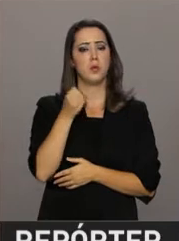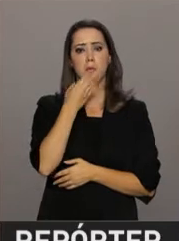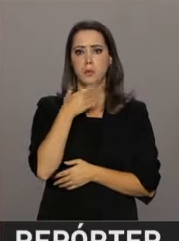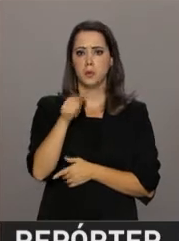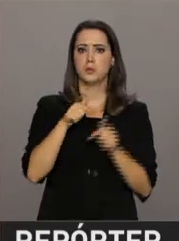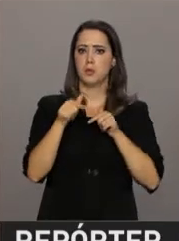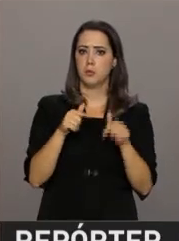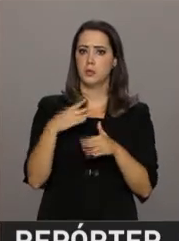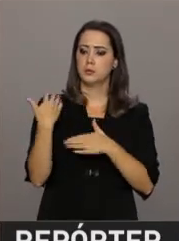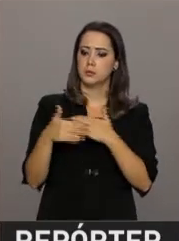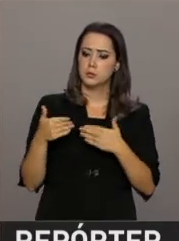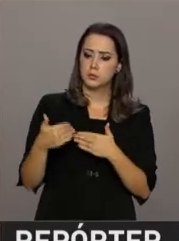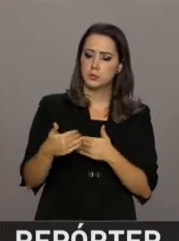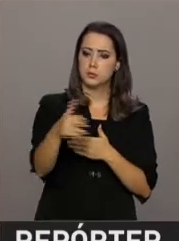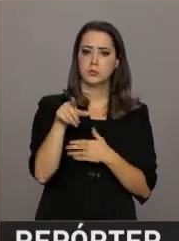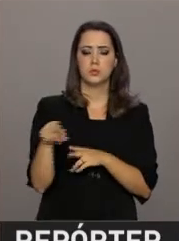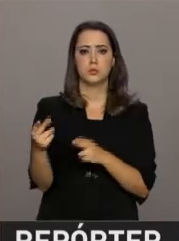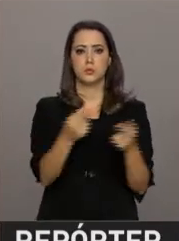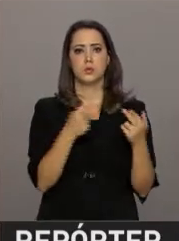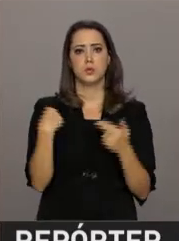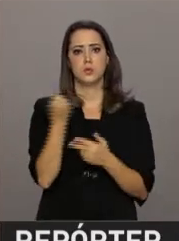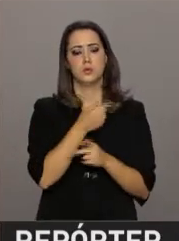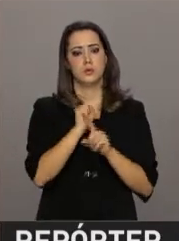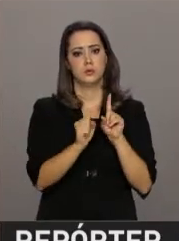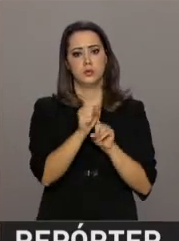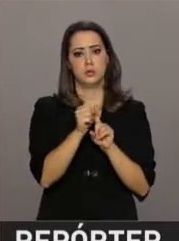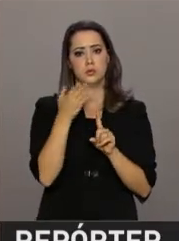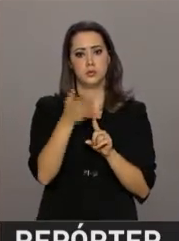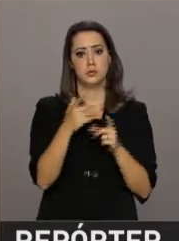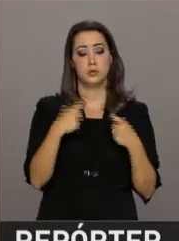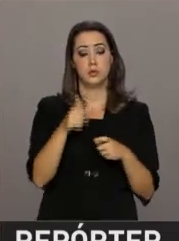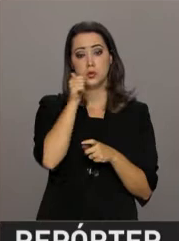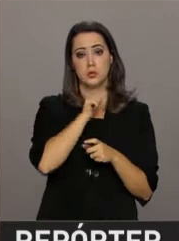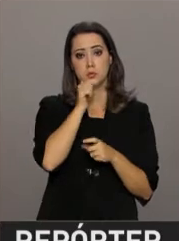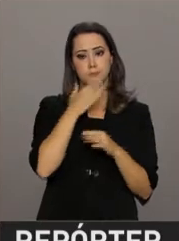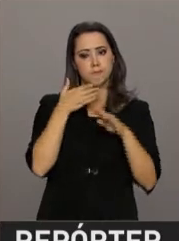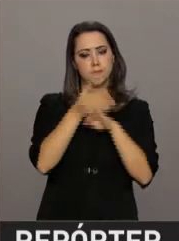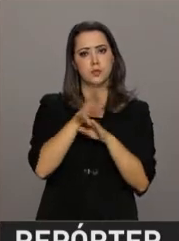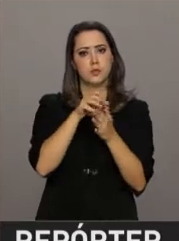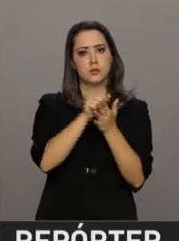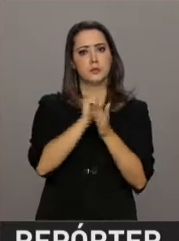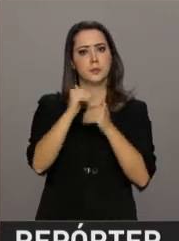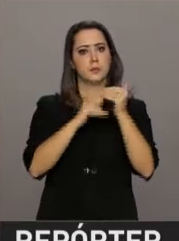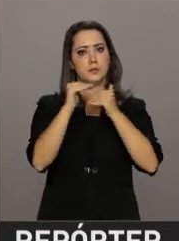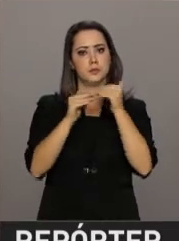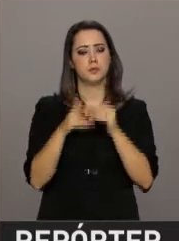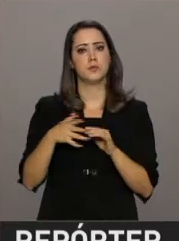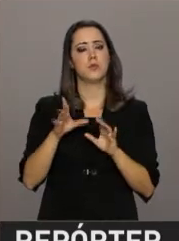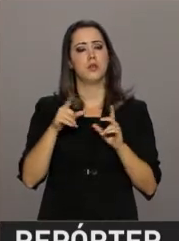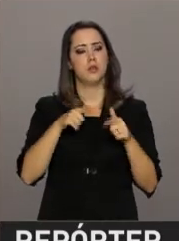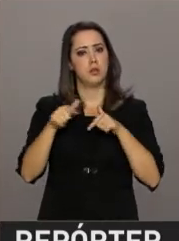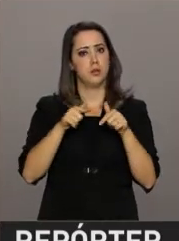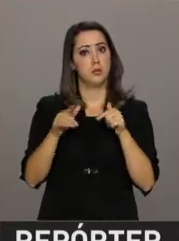em uma tendência que segue o padrão de nossa sociedade onde elas assumem de maneira crescente cargos e